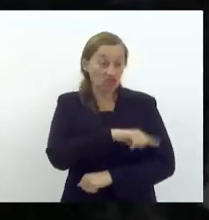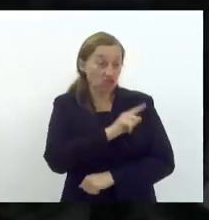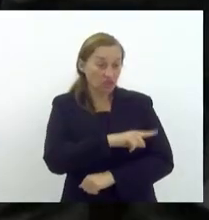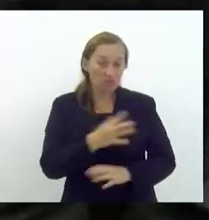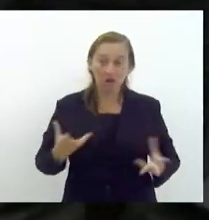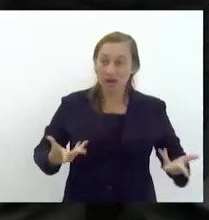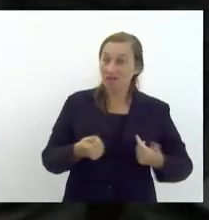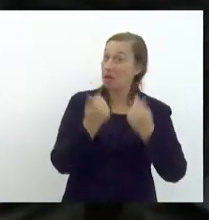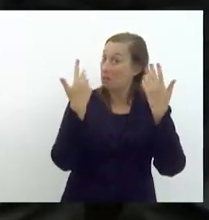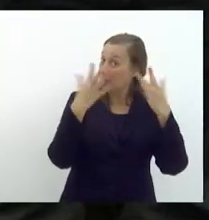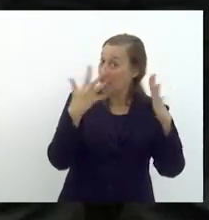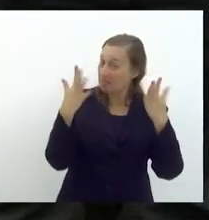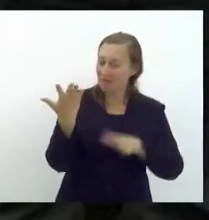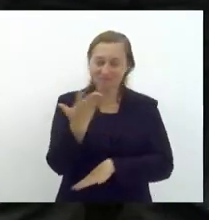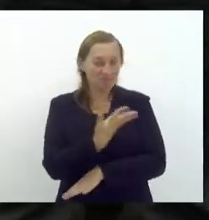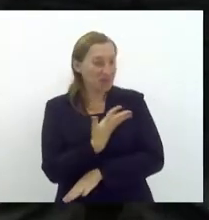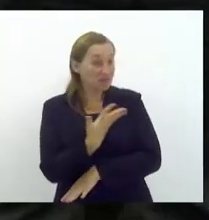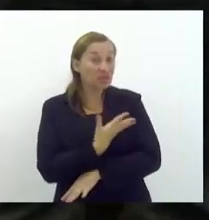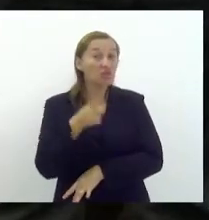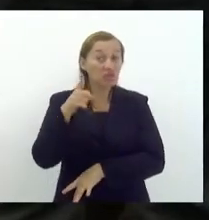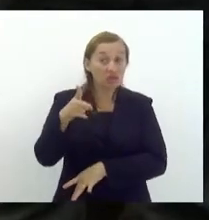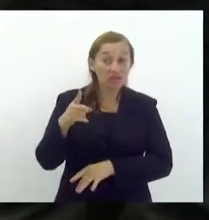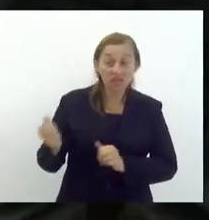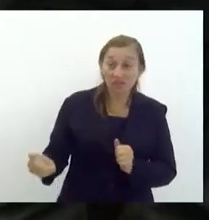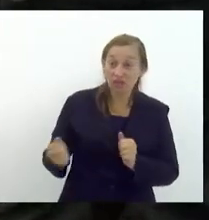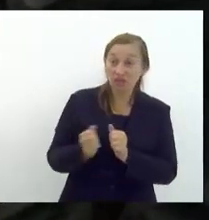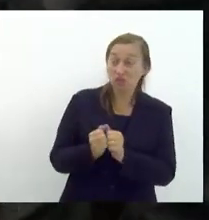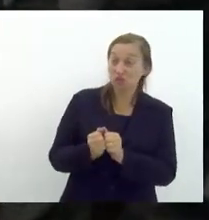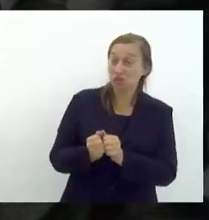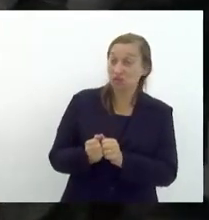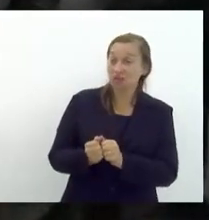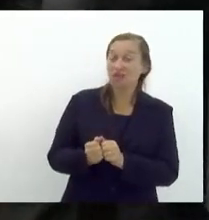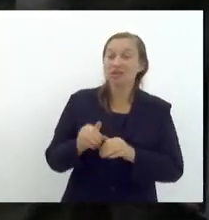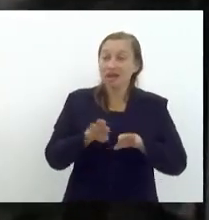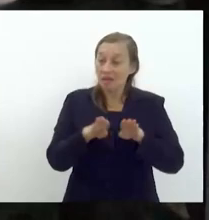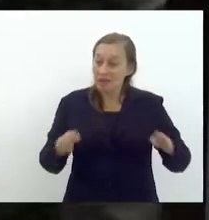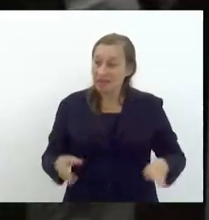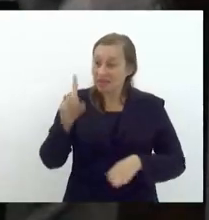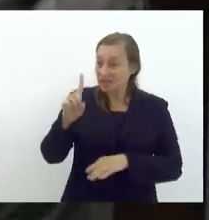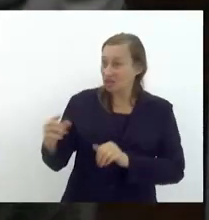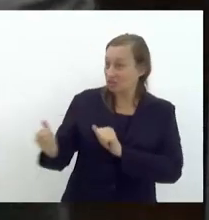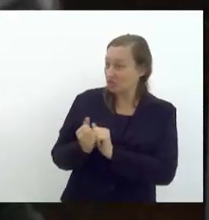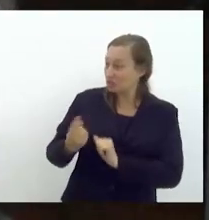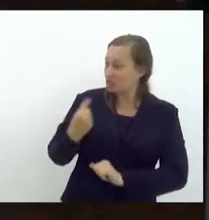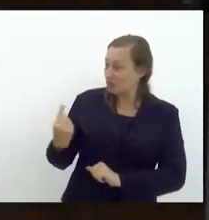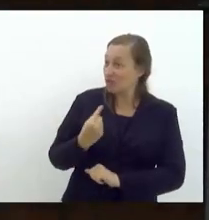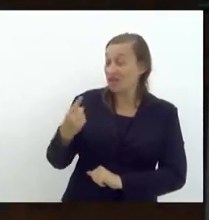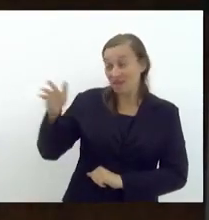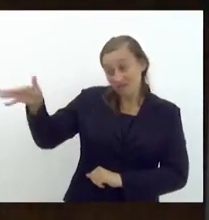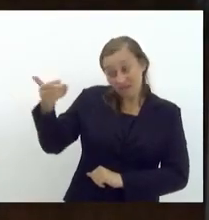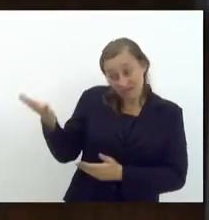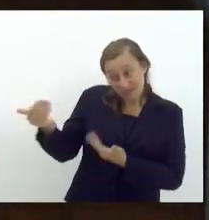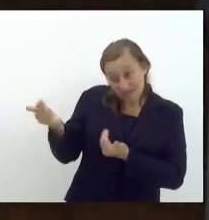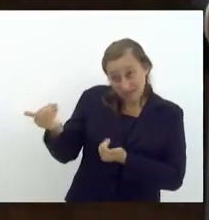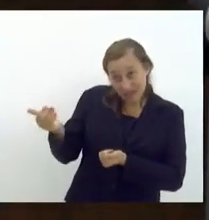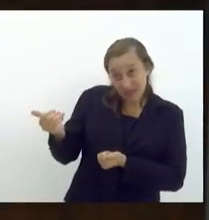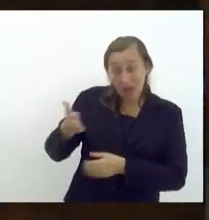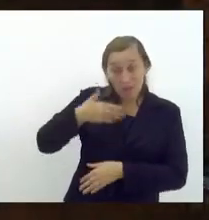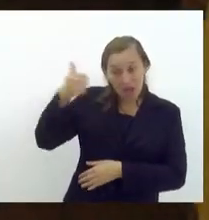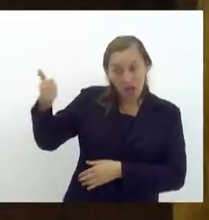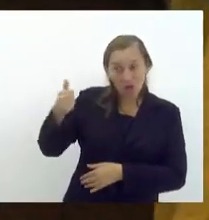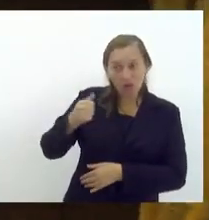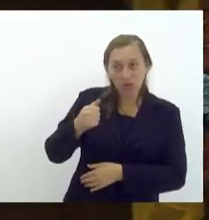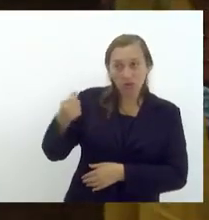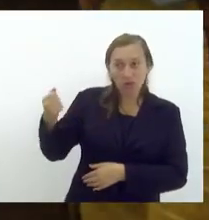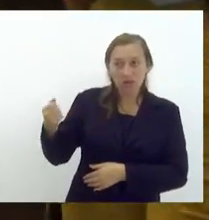você que aí tava comprando a mesa diretora junto conosco vem cá Marina é melhor é melhor do que o Júlio não vou